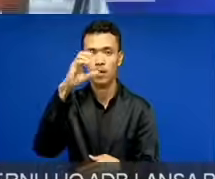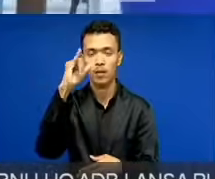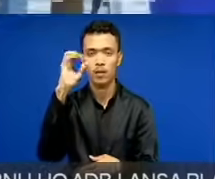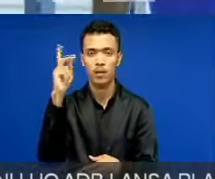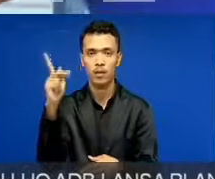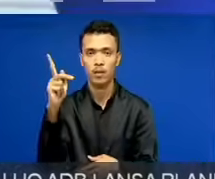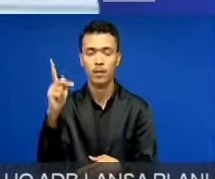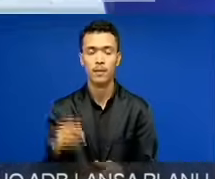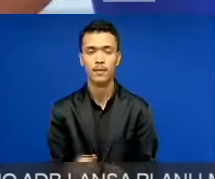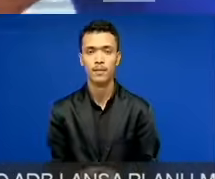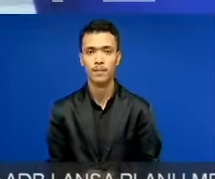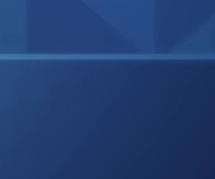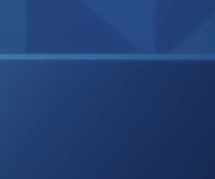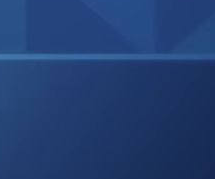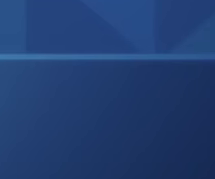RTTL.